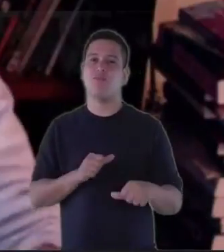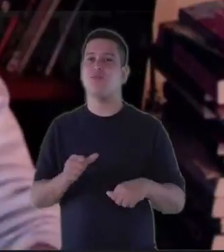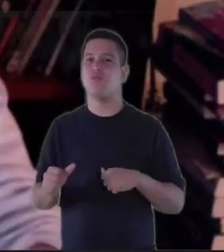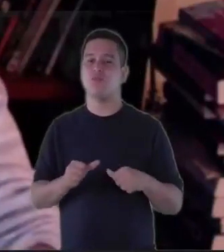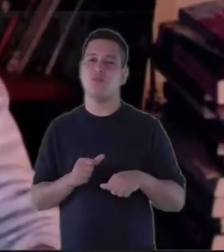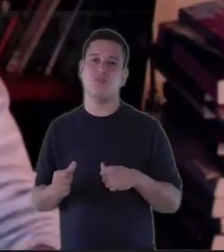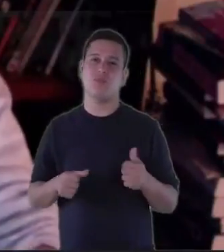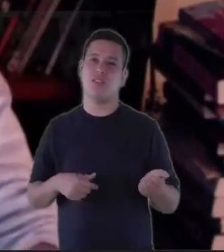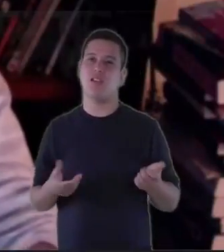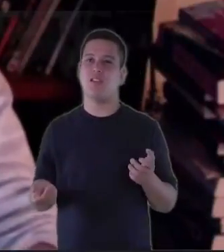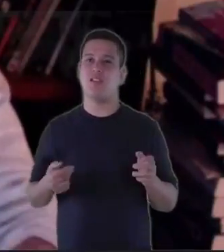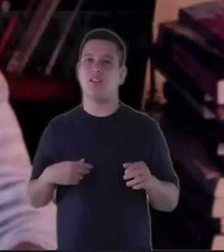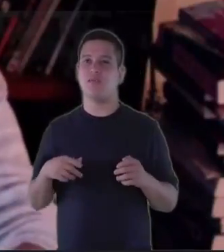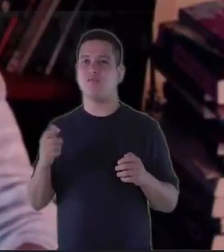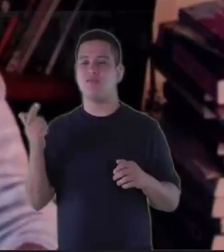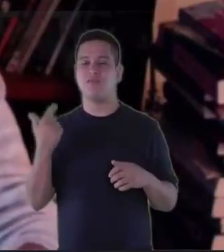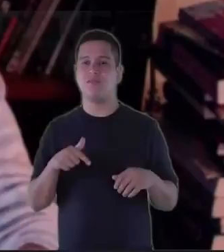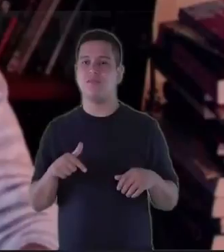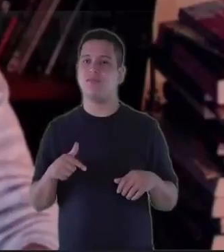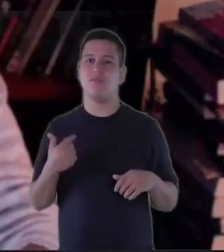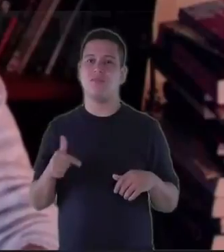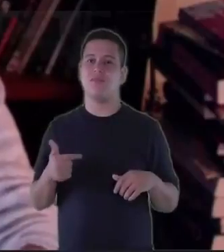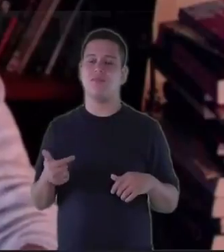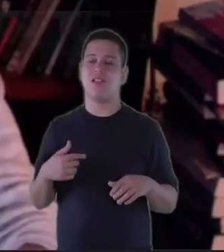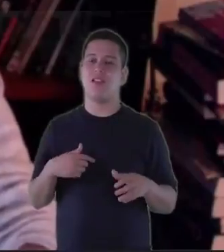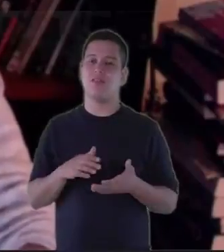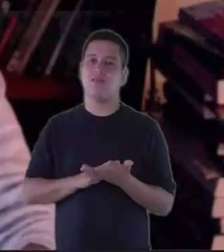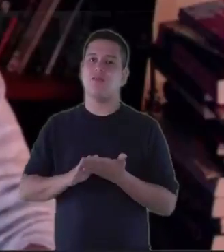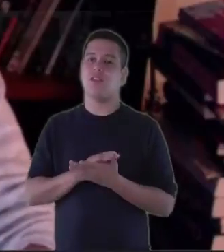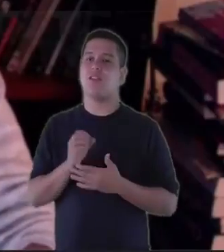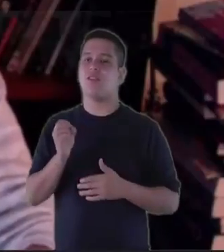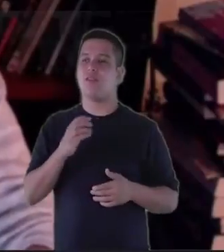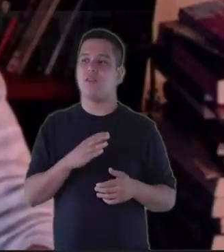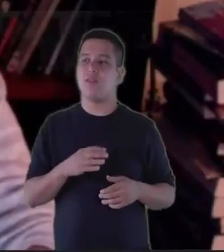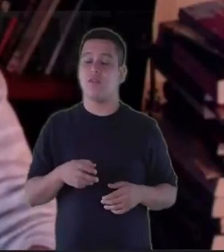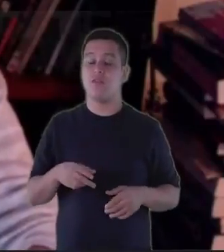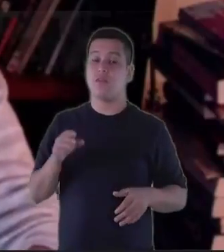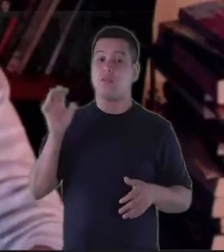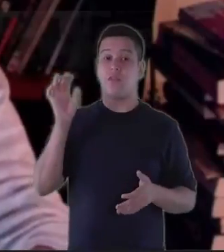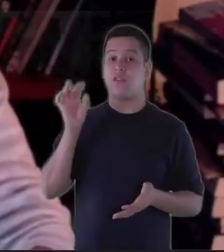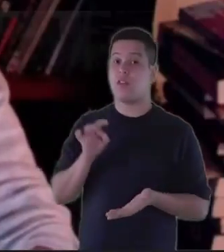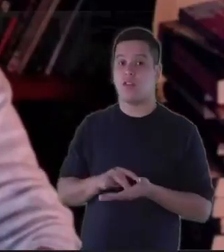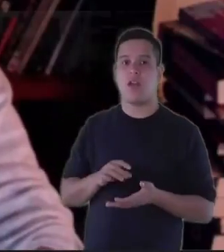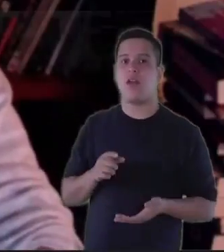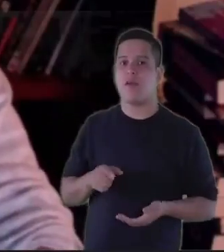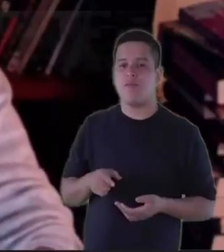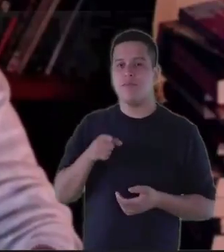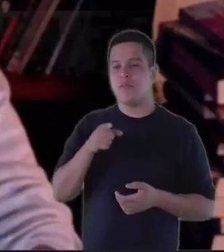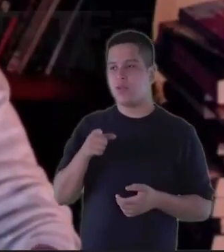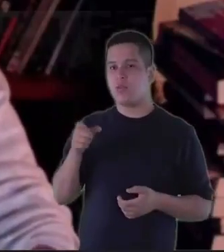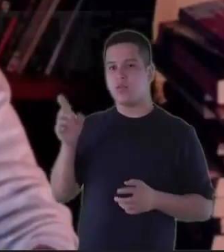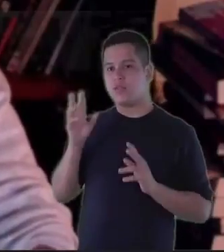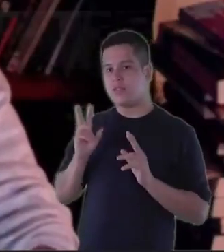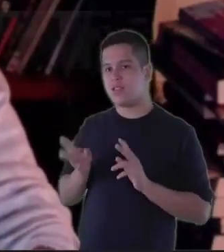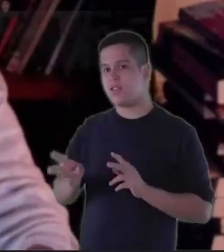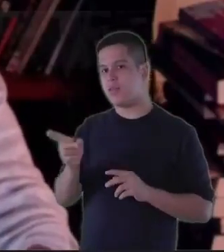ir, aí é a hora que eu mostro para a Malu. E realmente a leitura da Malu é sempre muito, muito aguda, muito consciente,